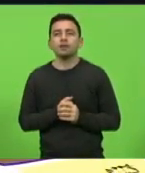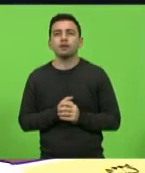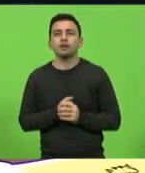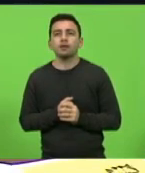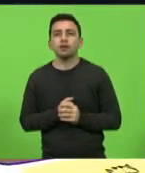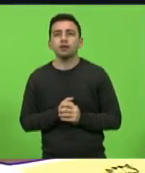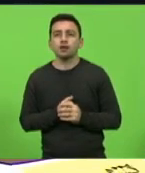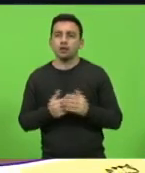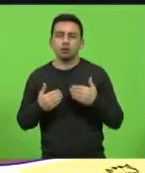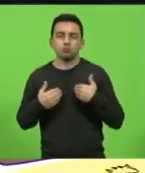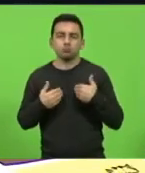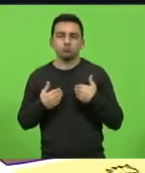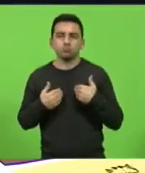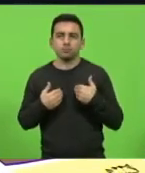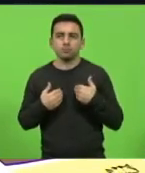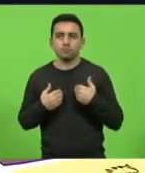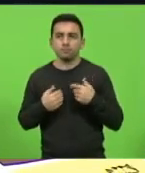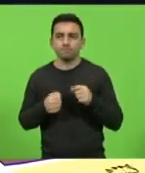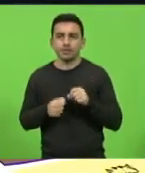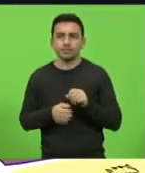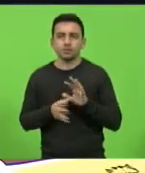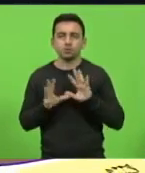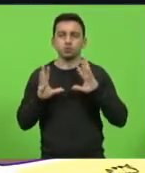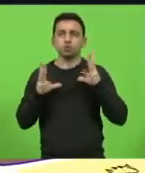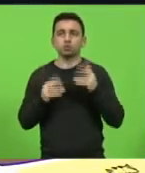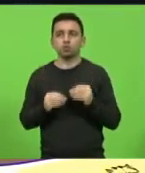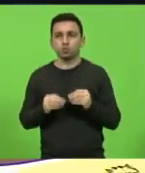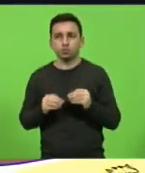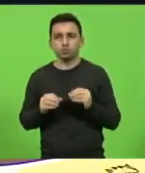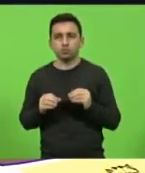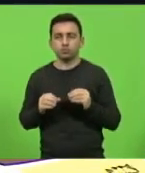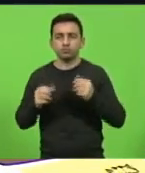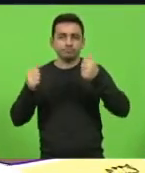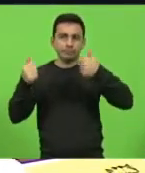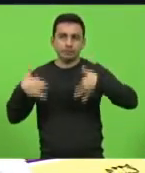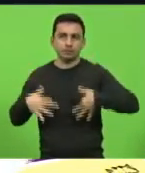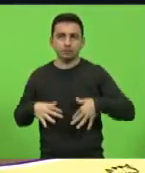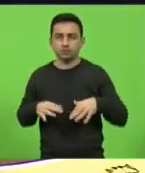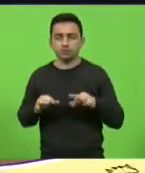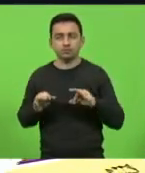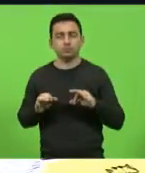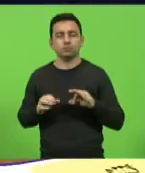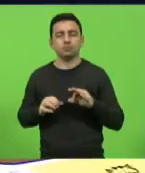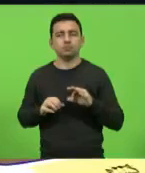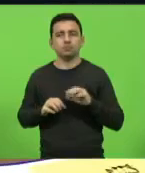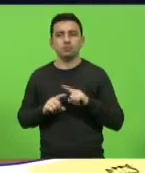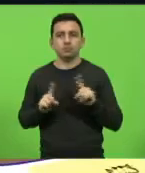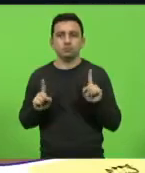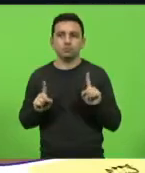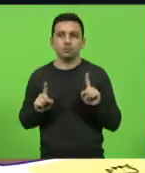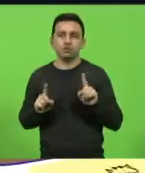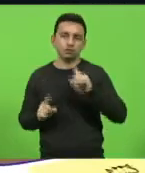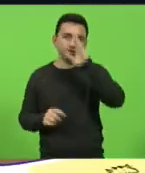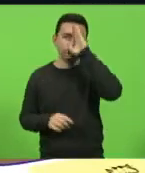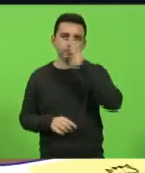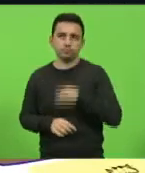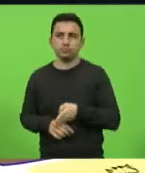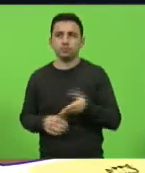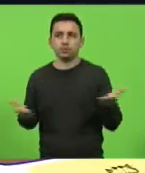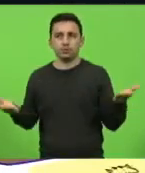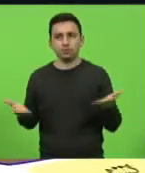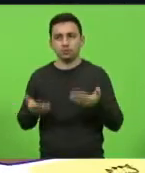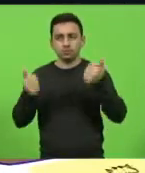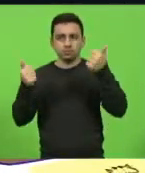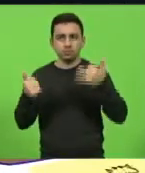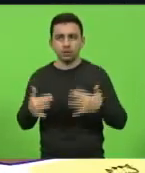a manifestação do total das considerações que fiz, indo direto à